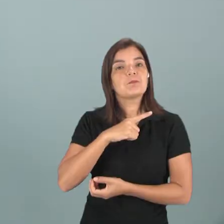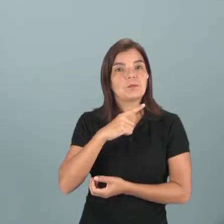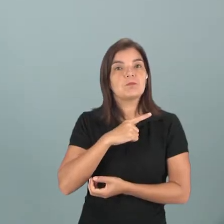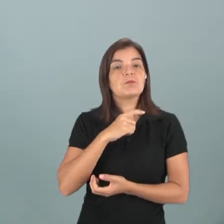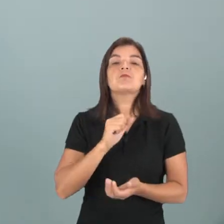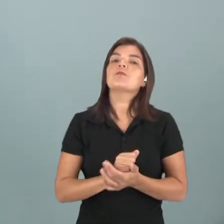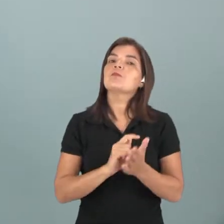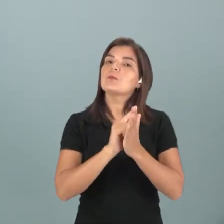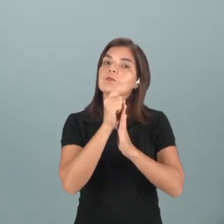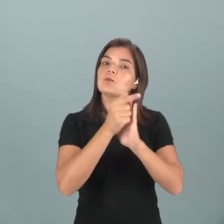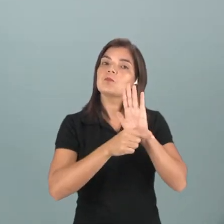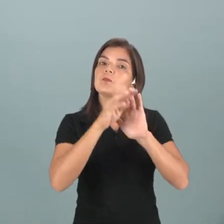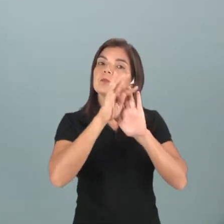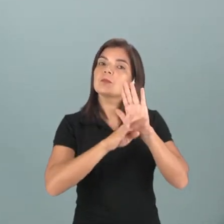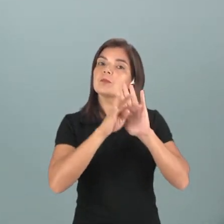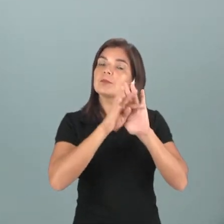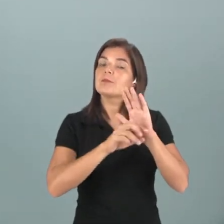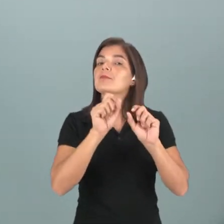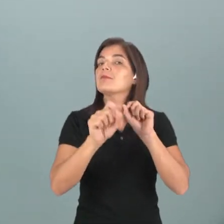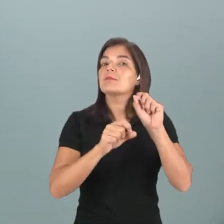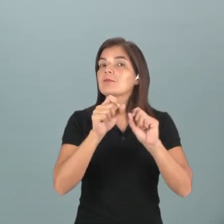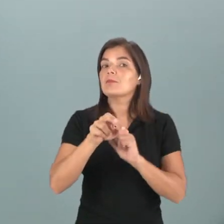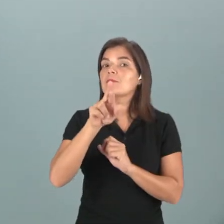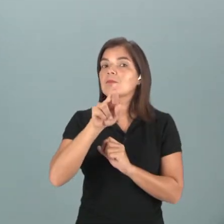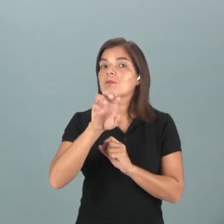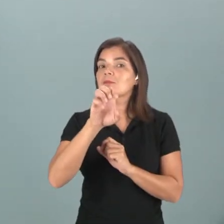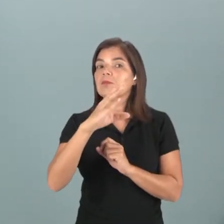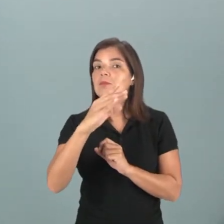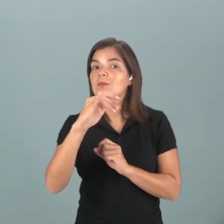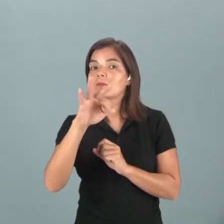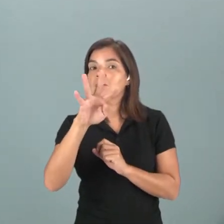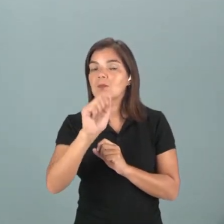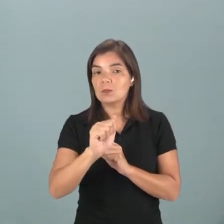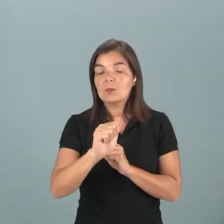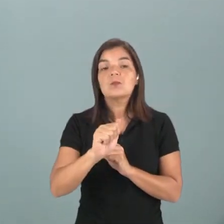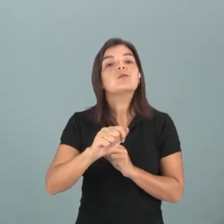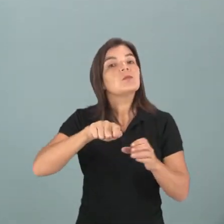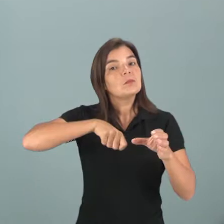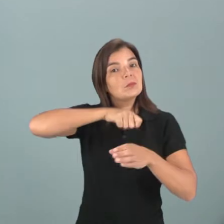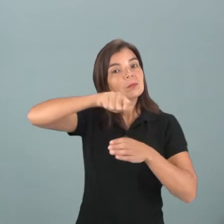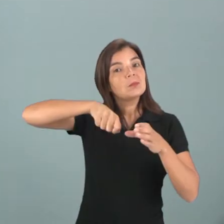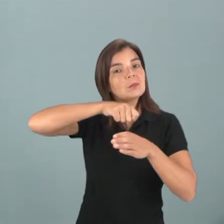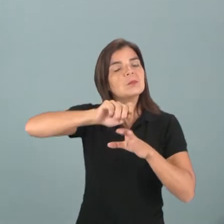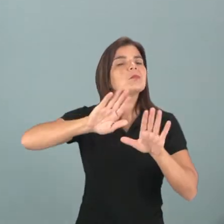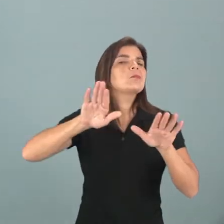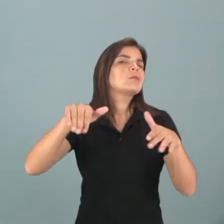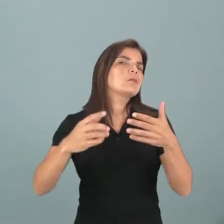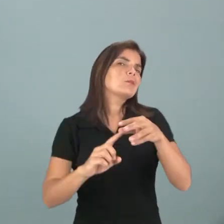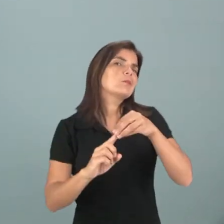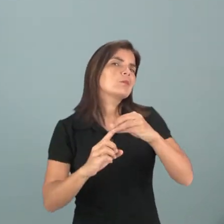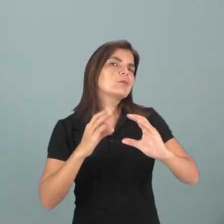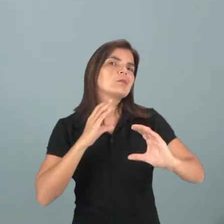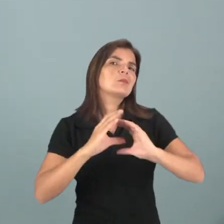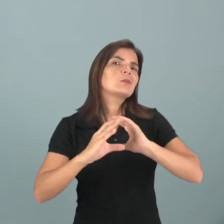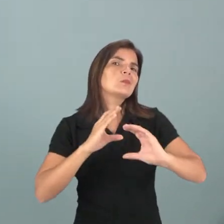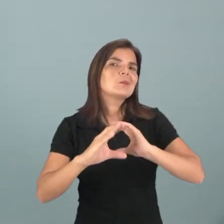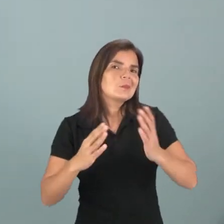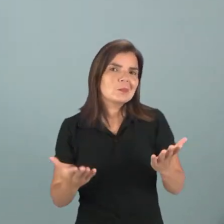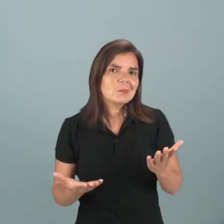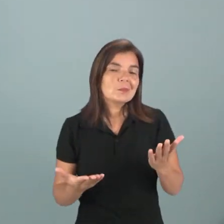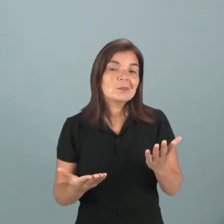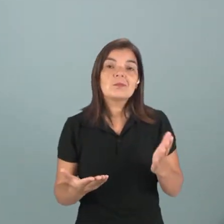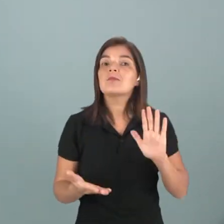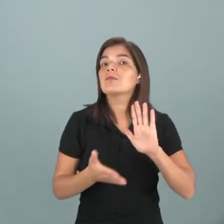aí que esse gênero textual se trata de uma receita culinária. E qual é a intenção comunicativa de uma receita culinária? O